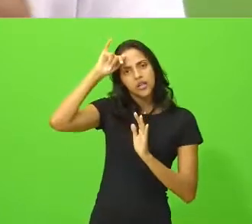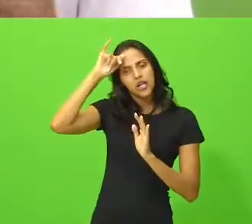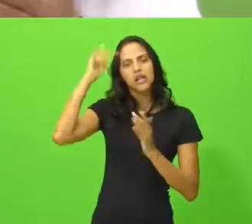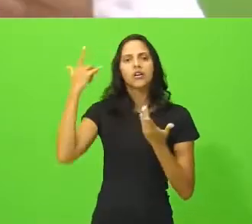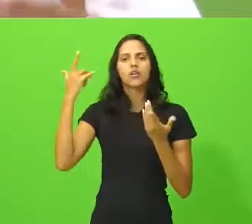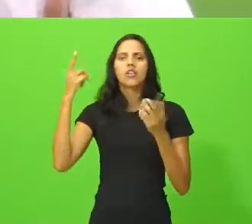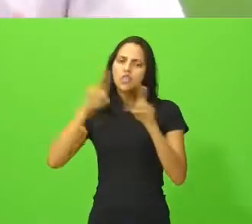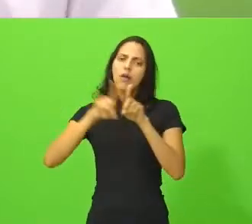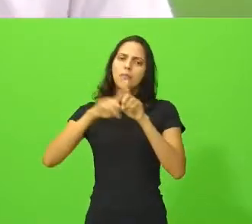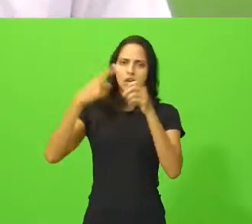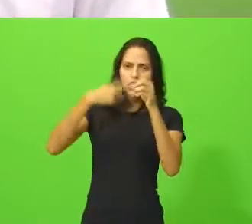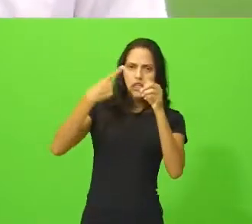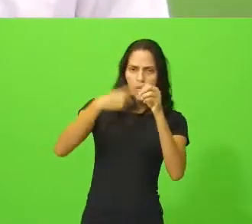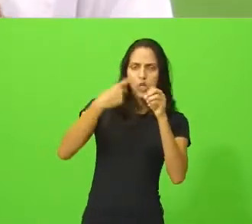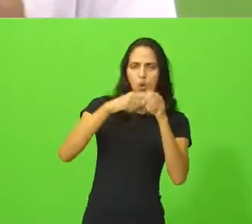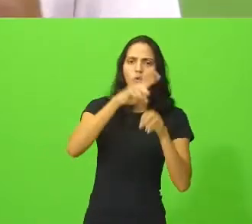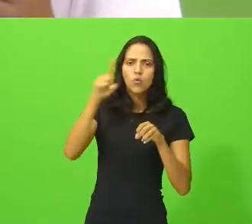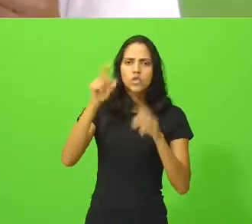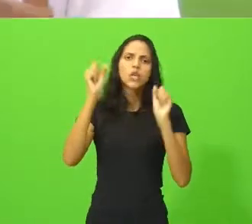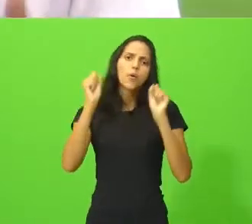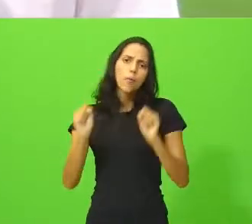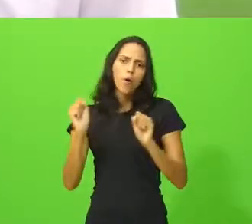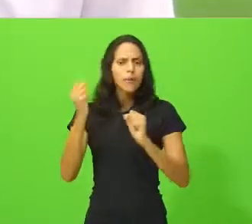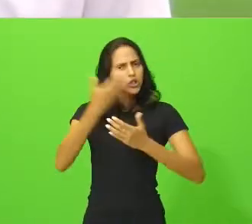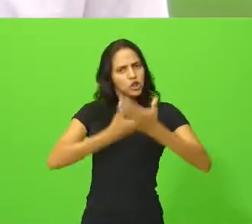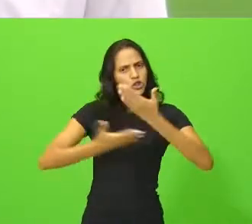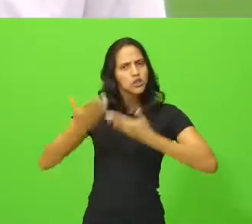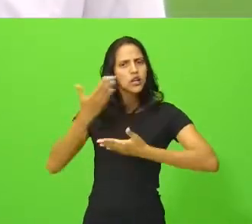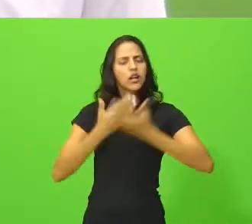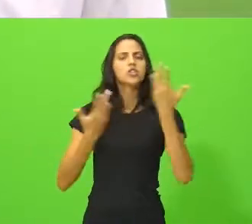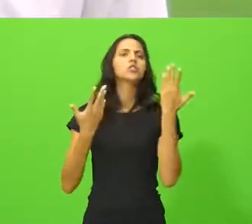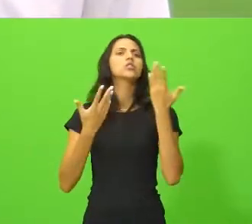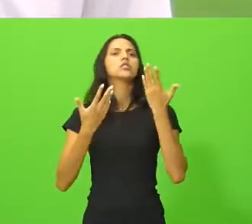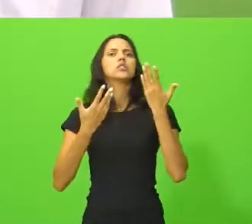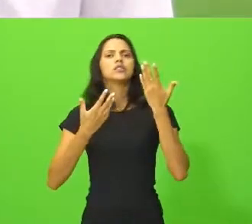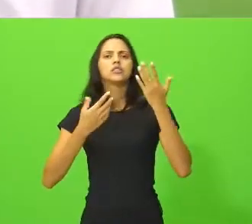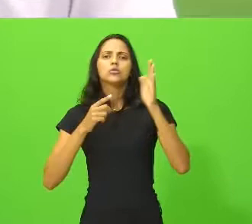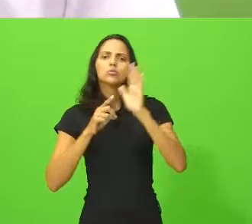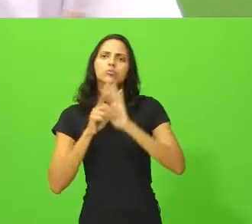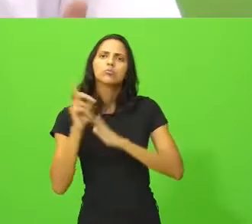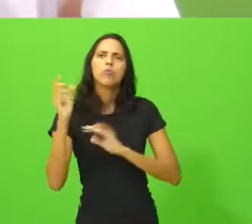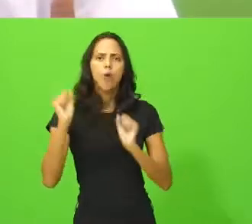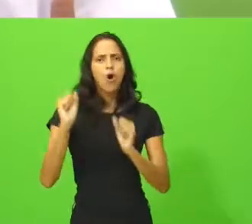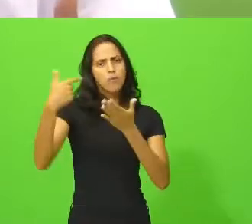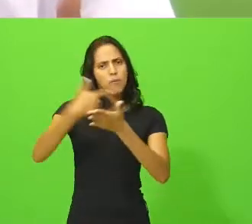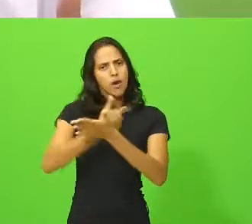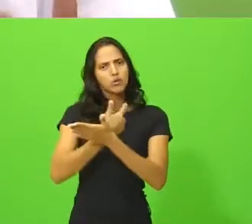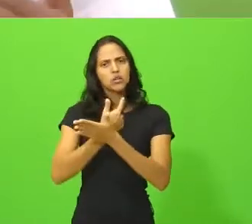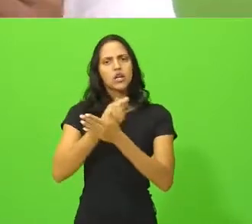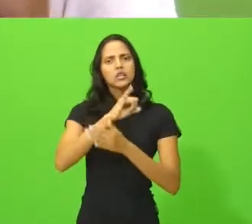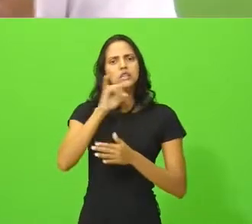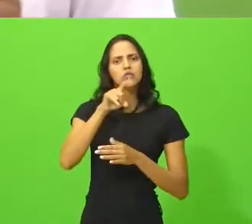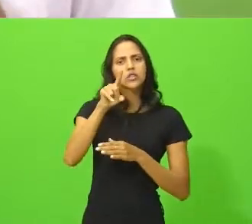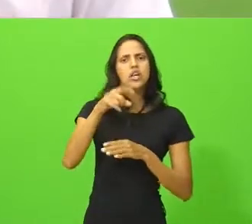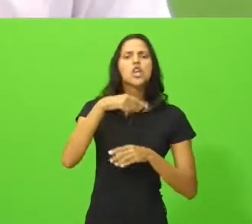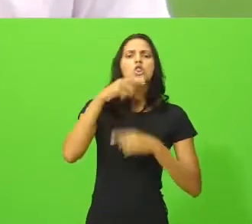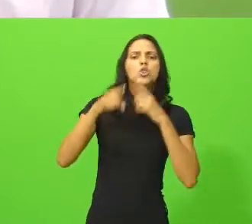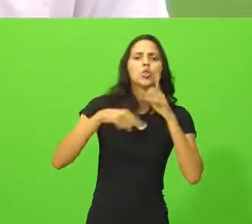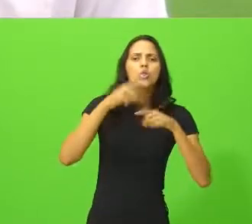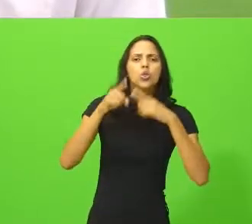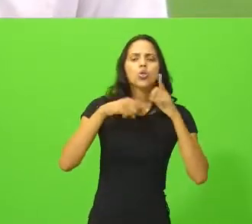capital, para que a gente possa fazer essa dinâmica interativa, né? Se vocês tiverem